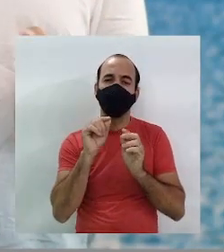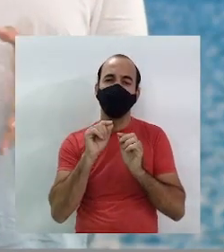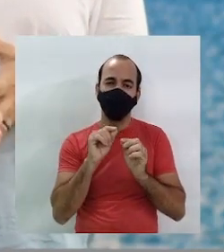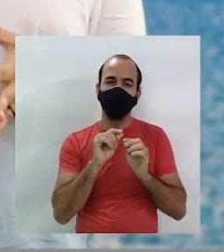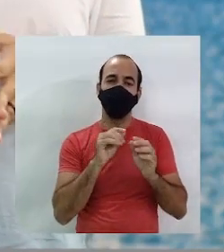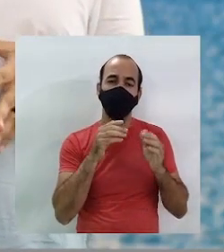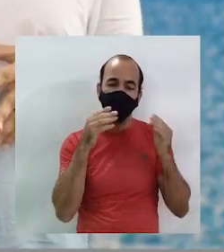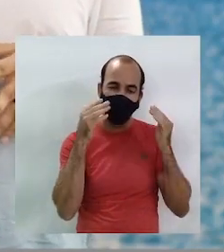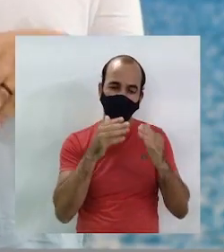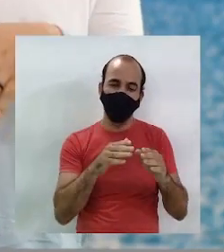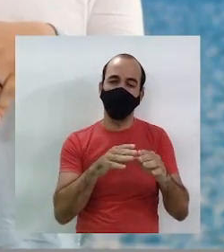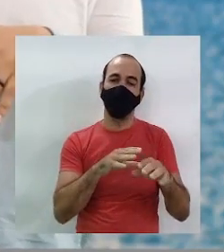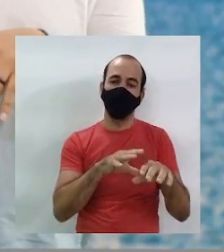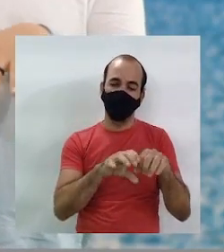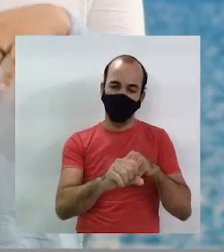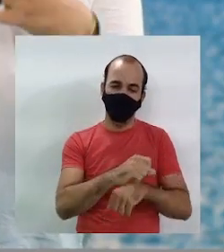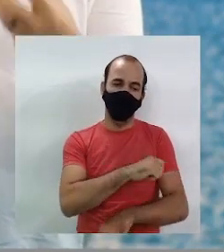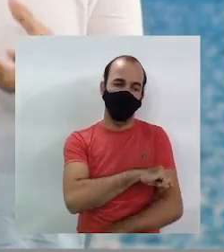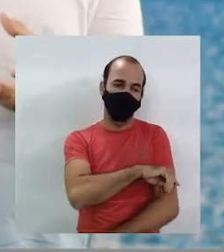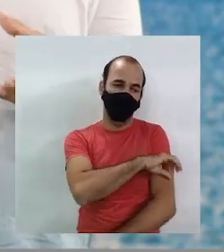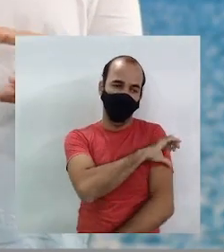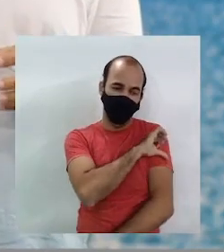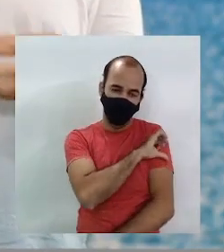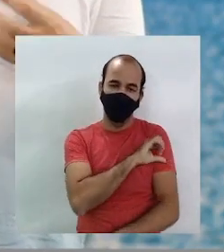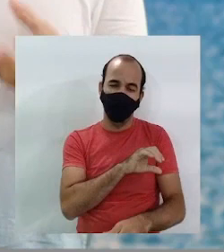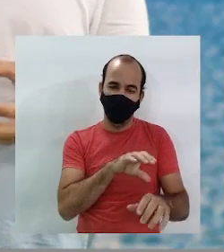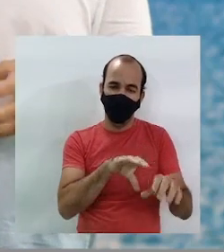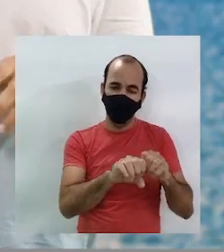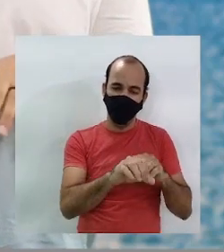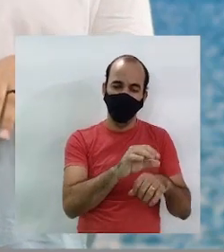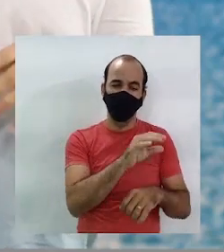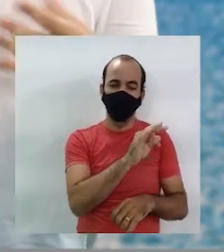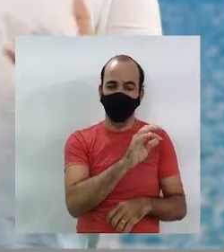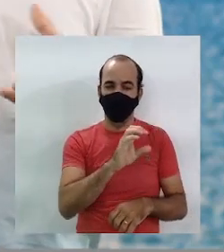trabalho de conclusão do ensino fundamental. E aí